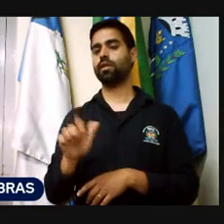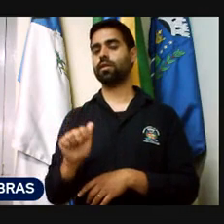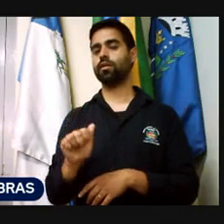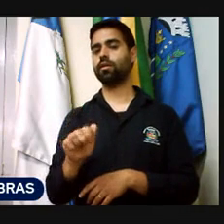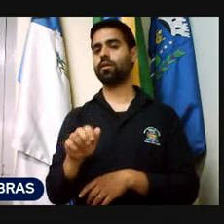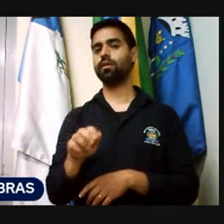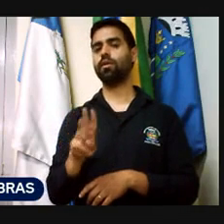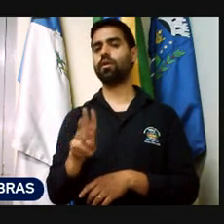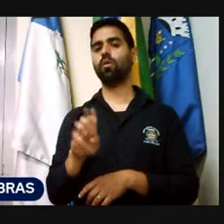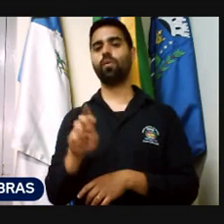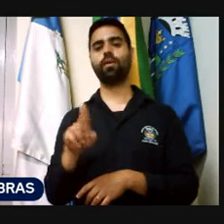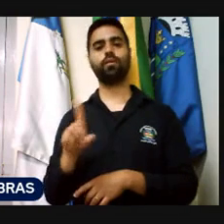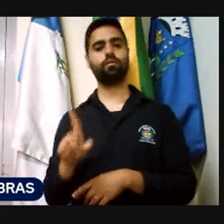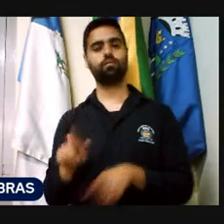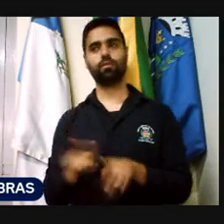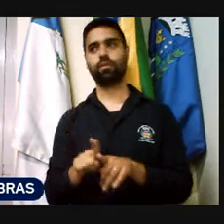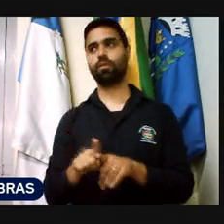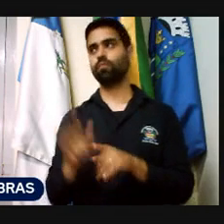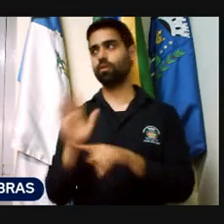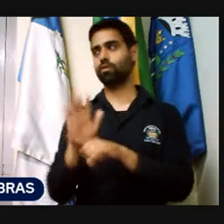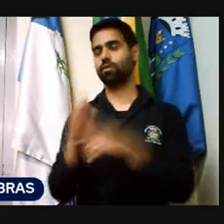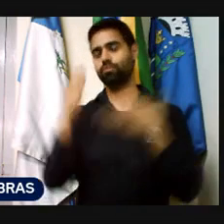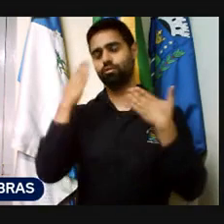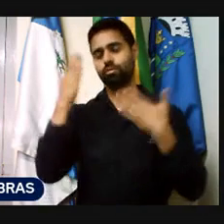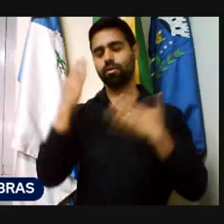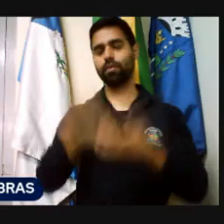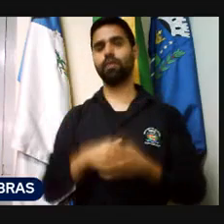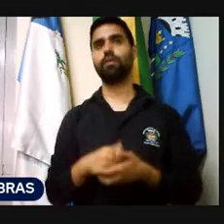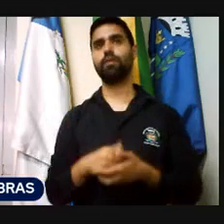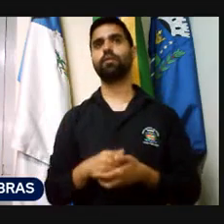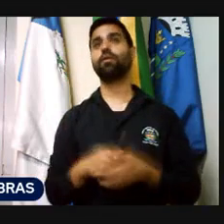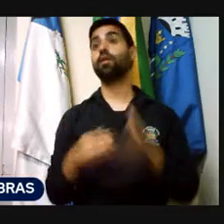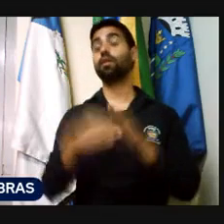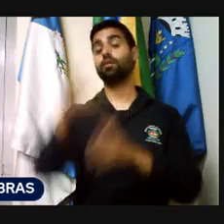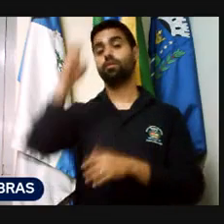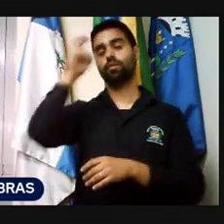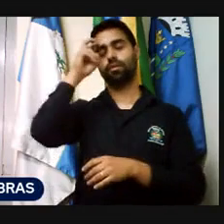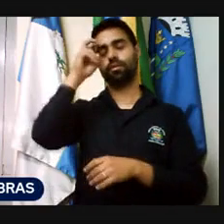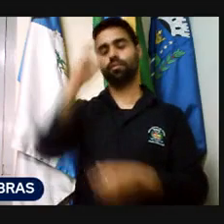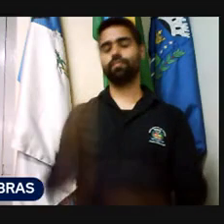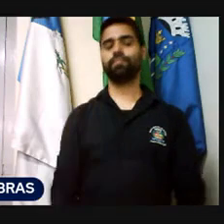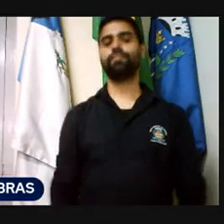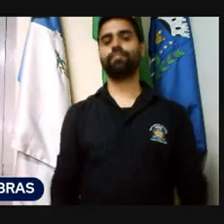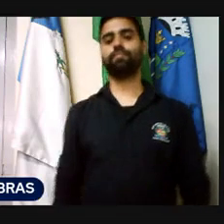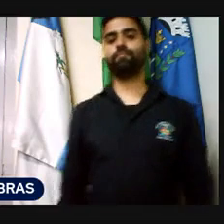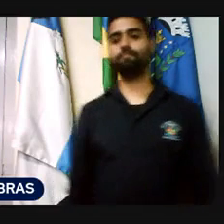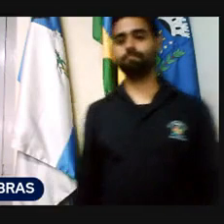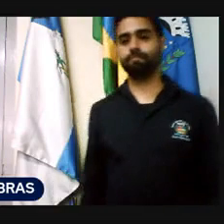Rogerinho e Wendel pela assistência. Muito obrigado e até quinta-feira, se Deus quiser.